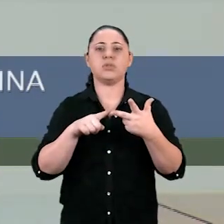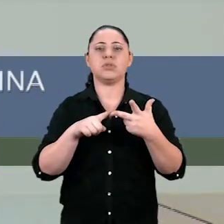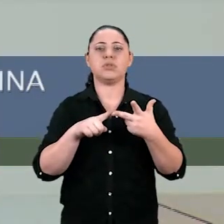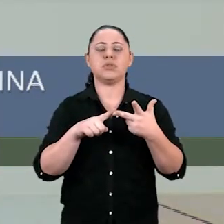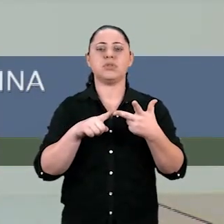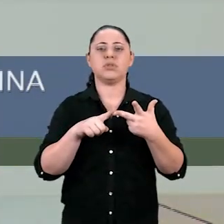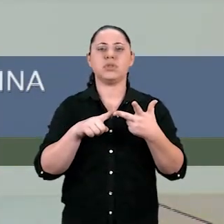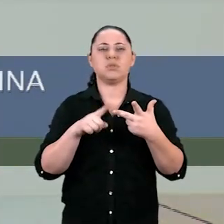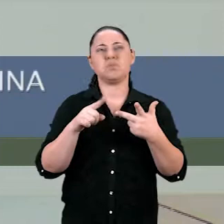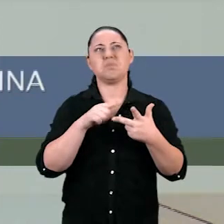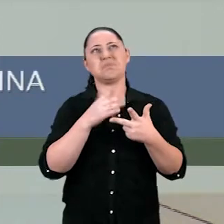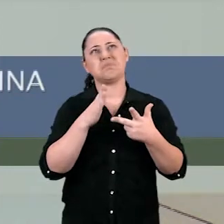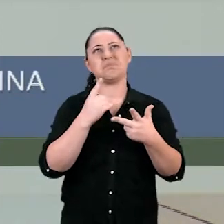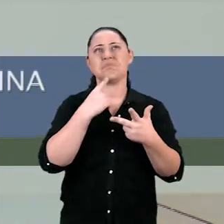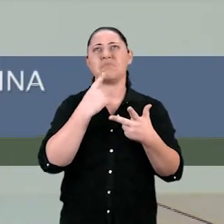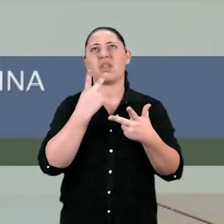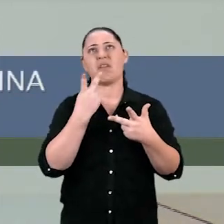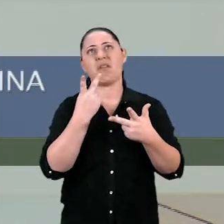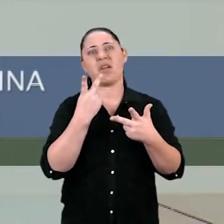três